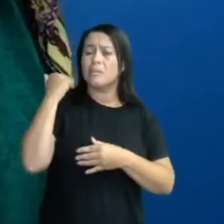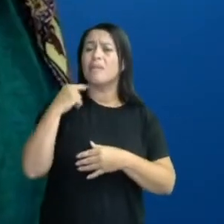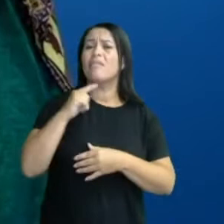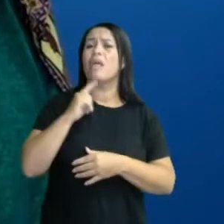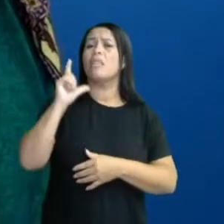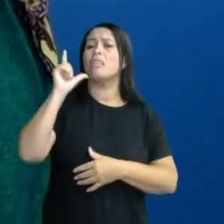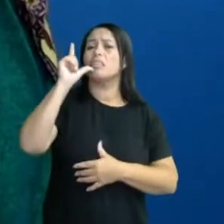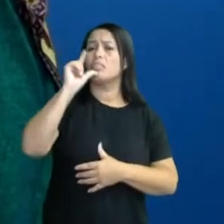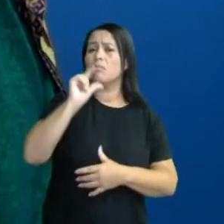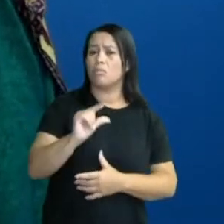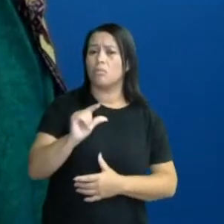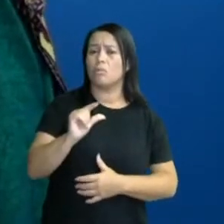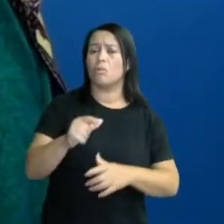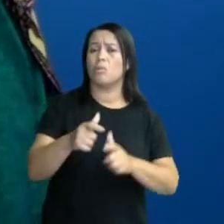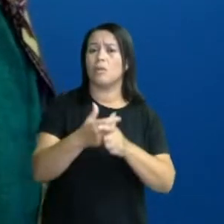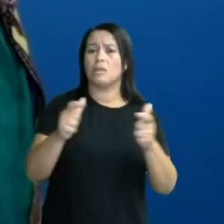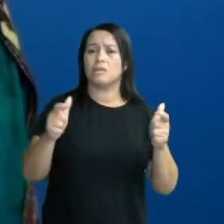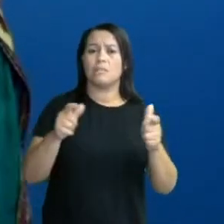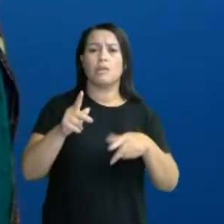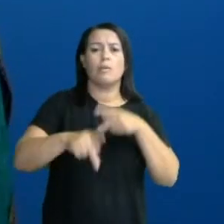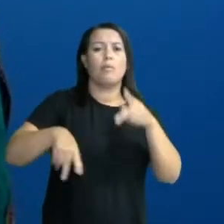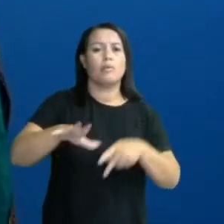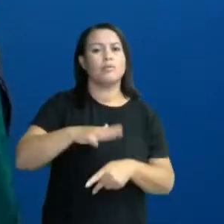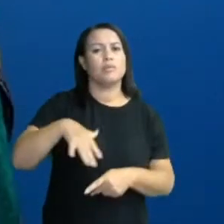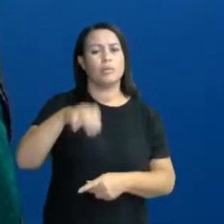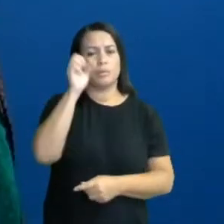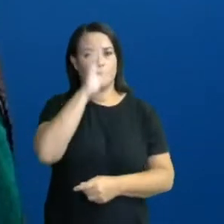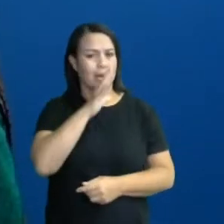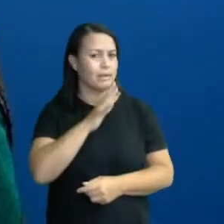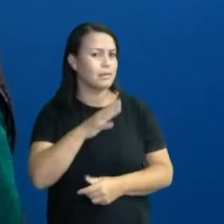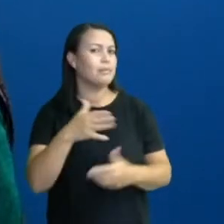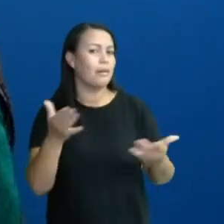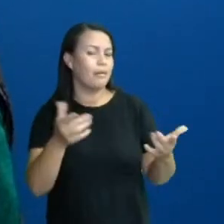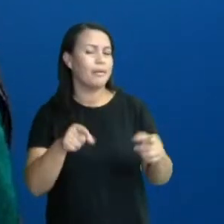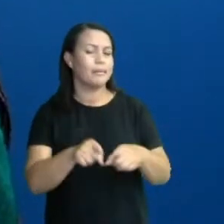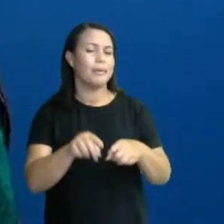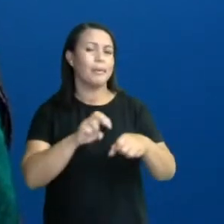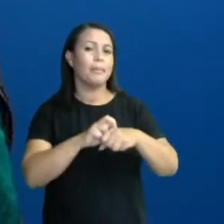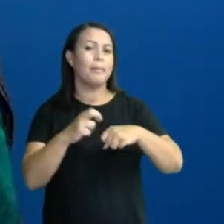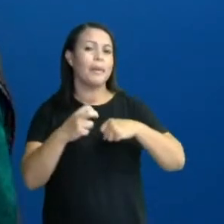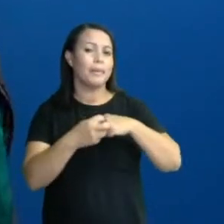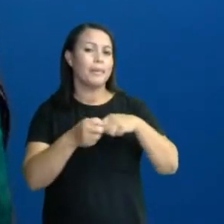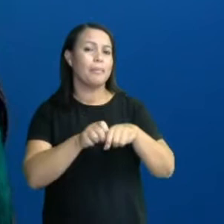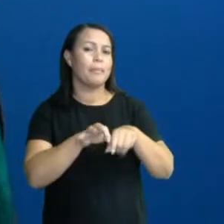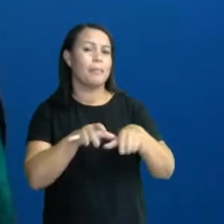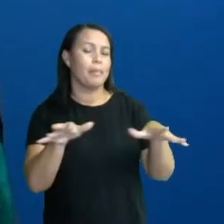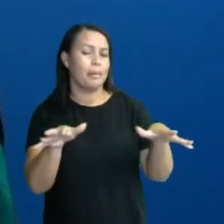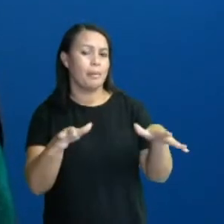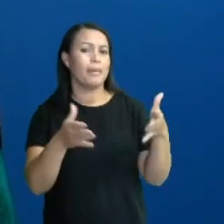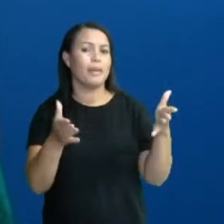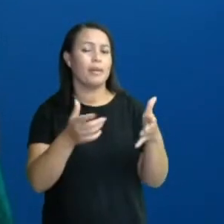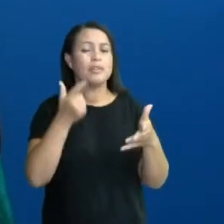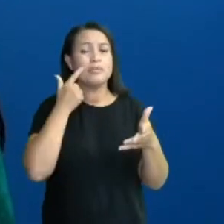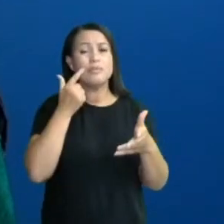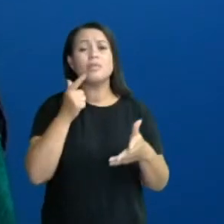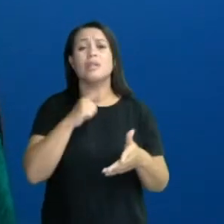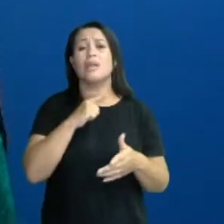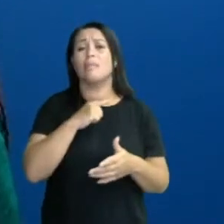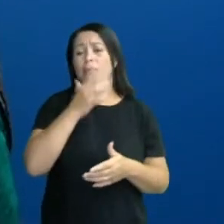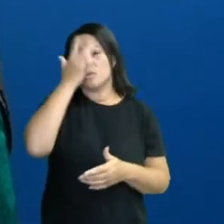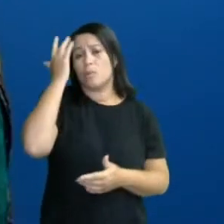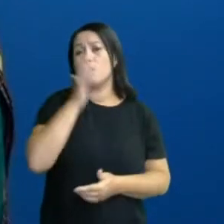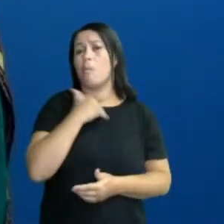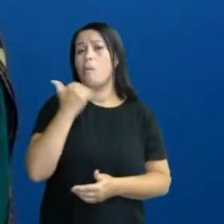o crescimento populacional do Brasil, tá certo? Ainda mais nesse período de pandemia, né? Que como a gente viu, tá morrendo mais gente